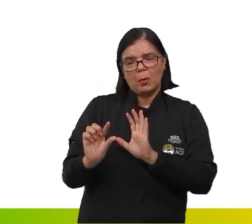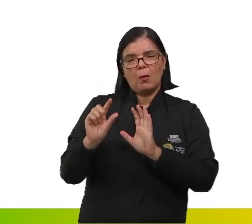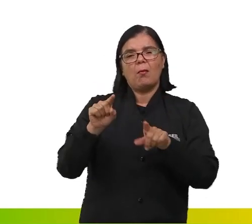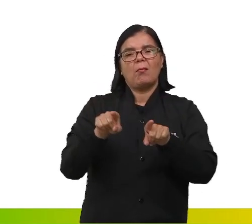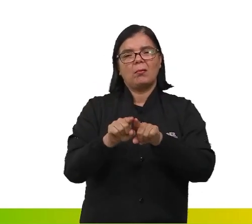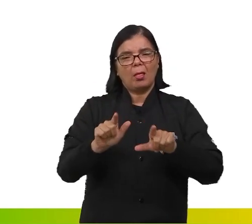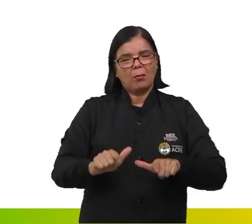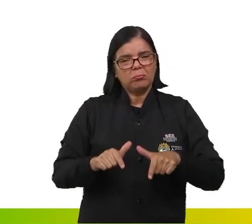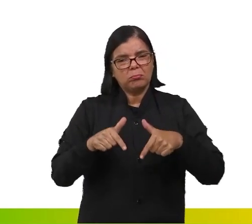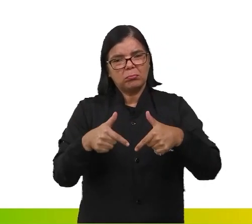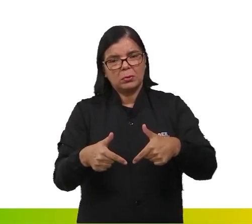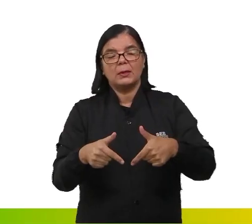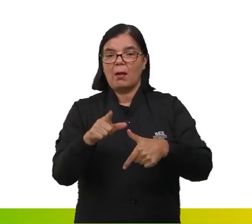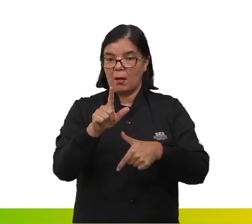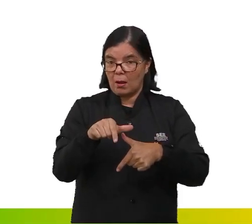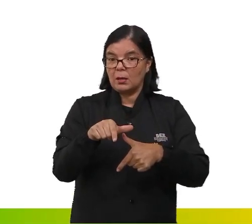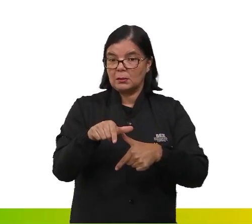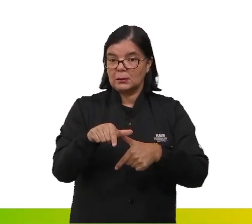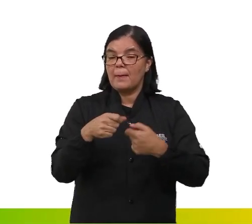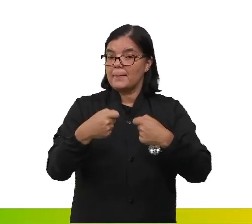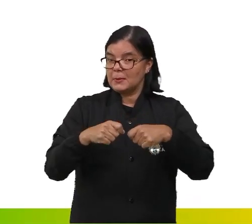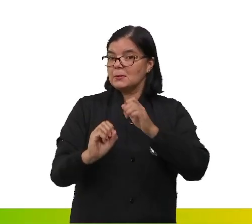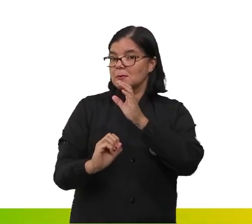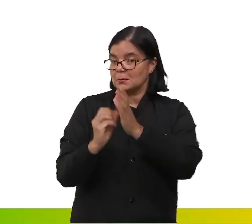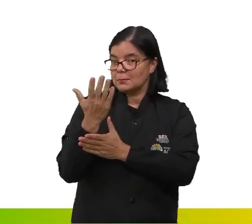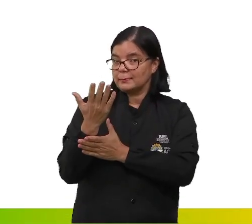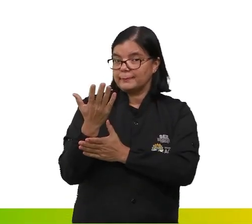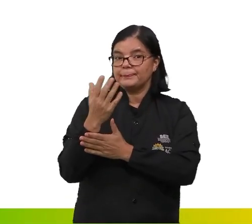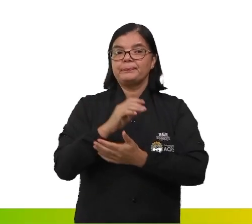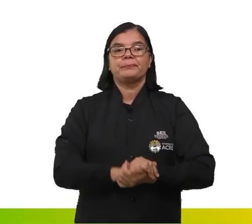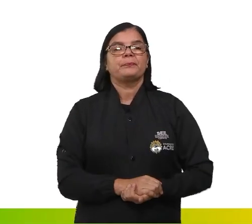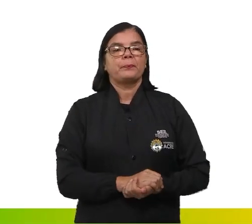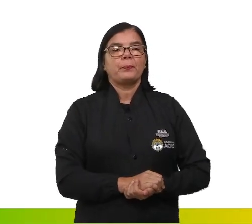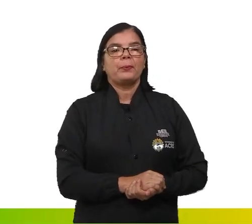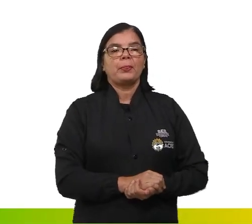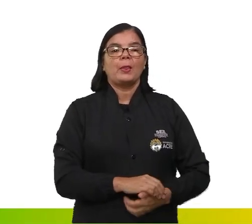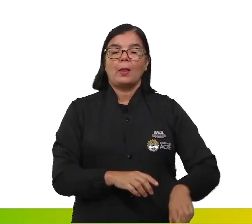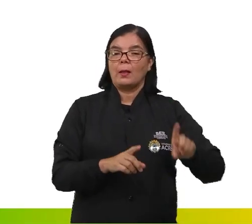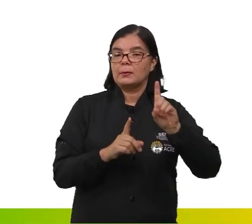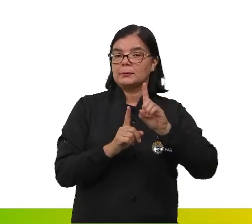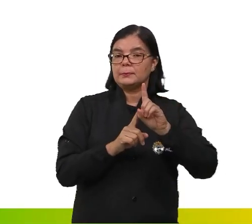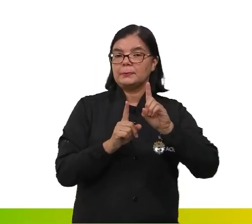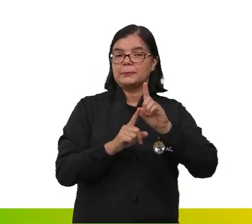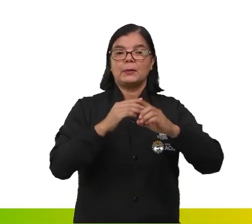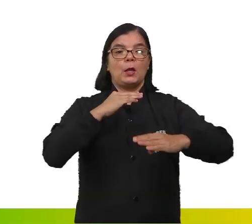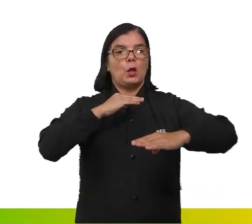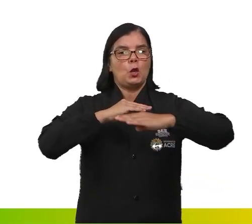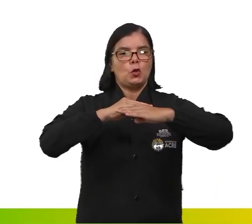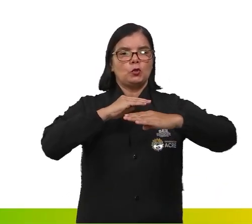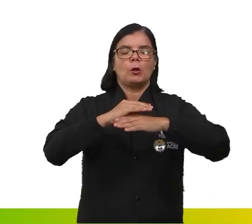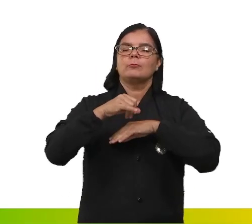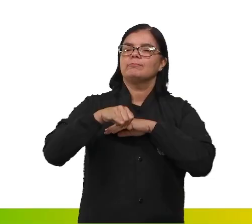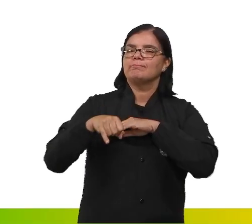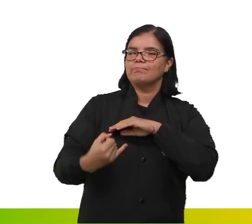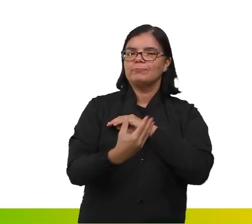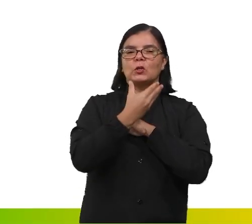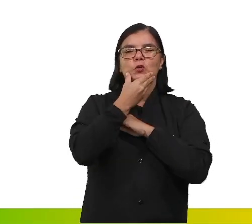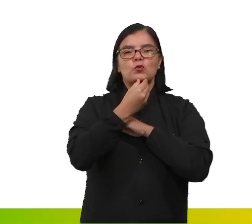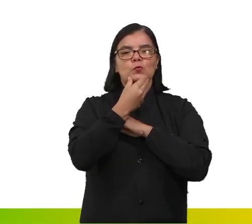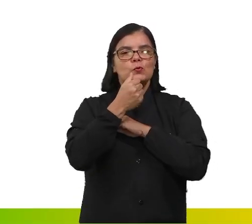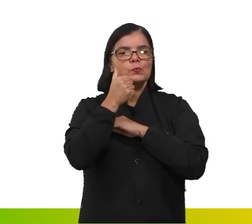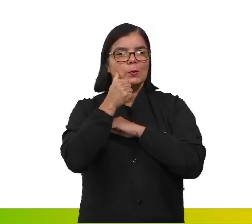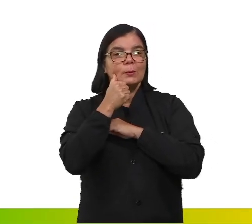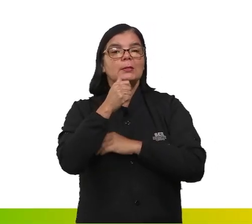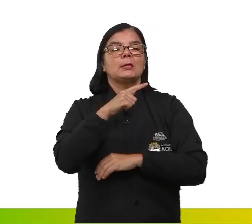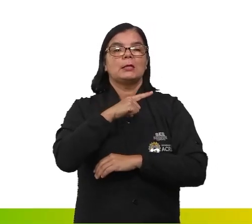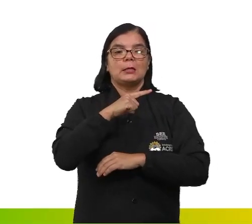na penumbra. É isso mesmo que tem que acontecer? Letra D, igualdade de oportunidades para homens